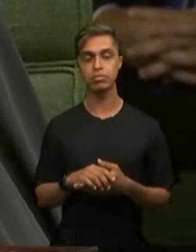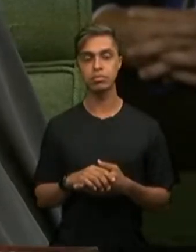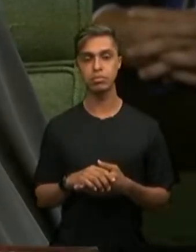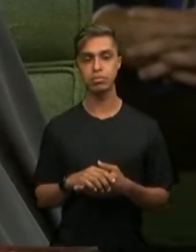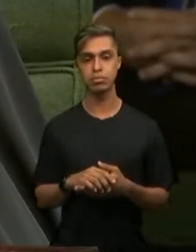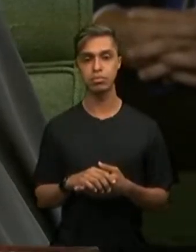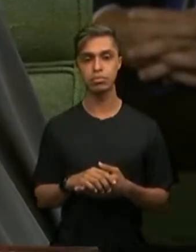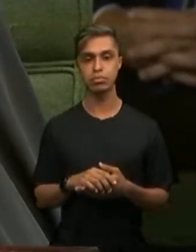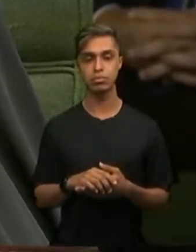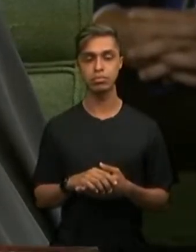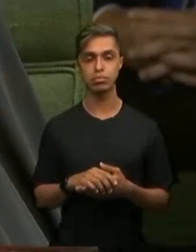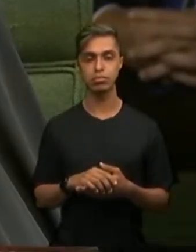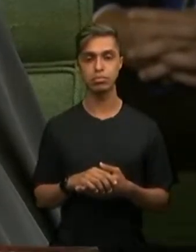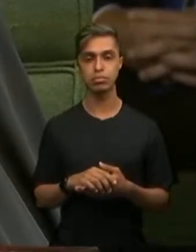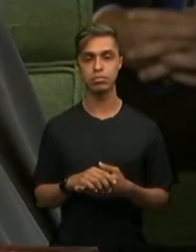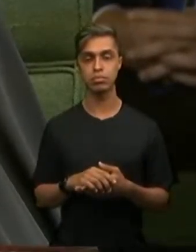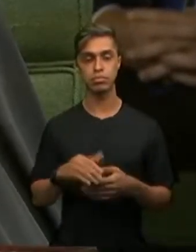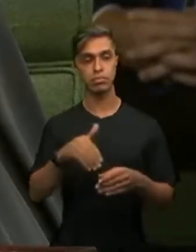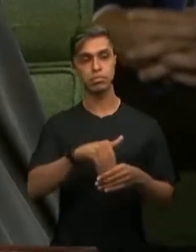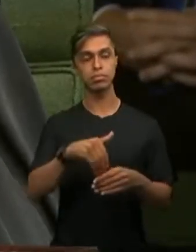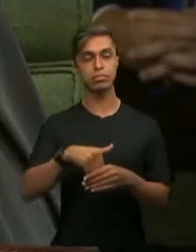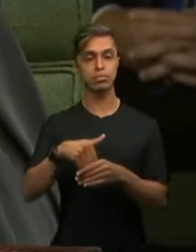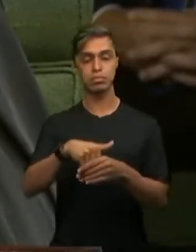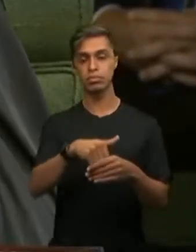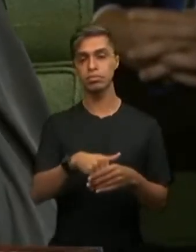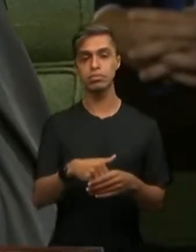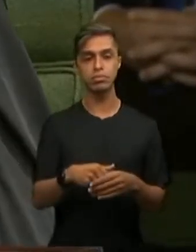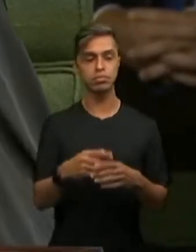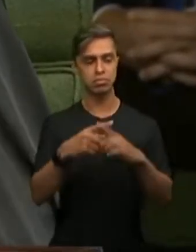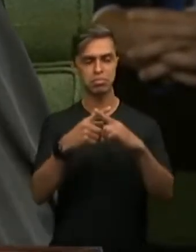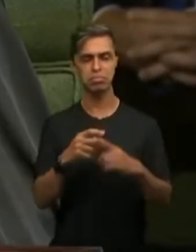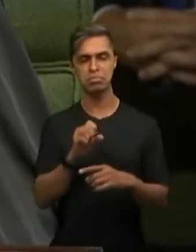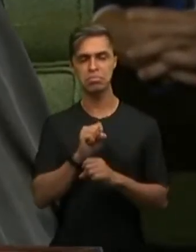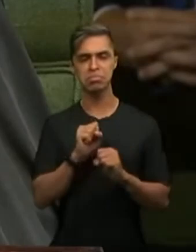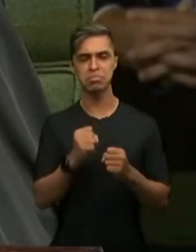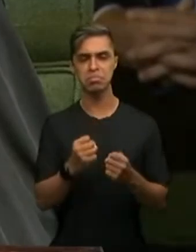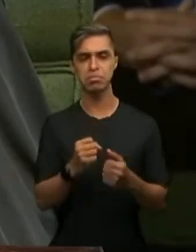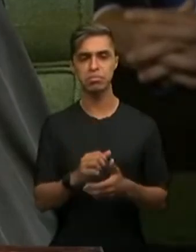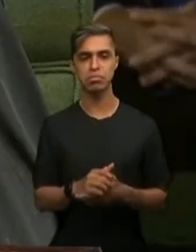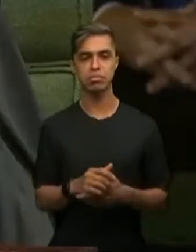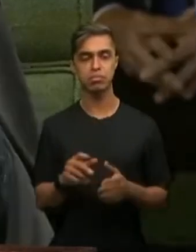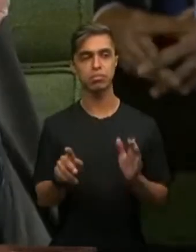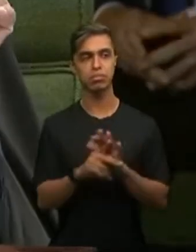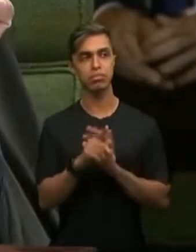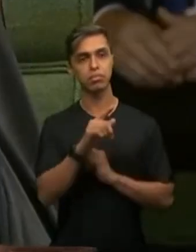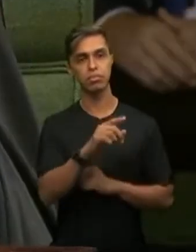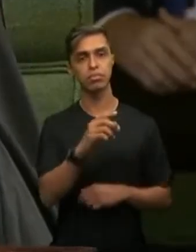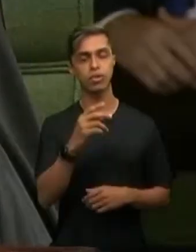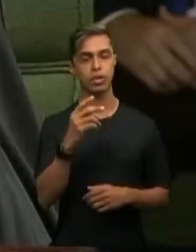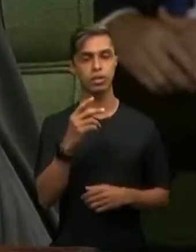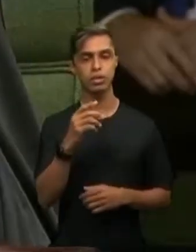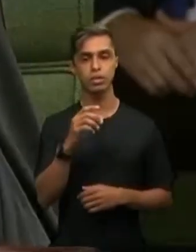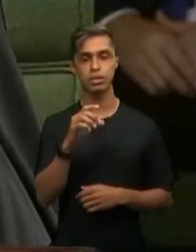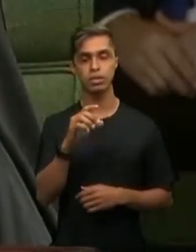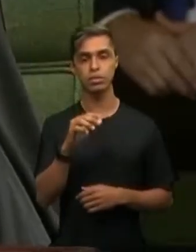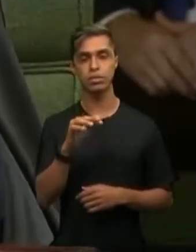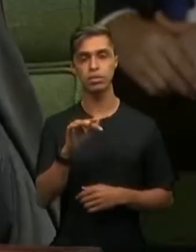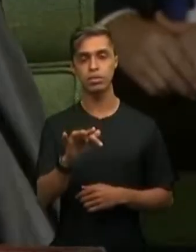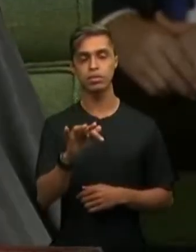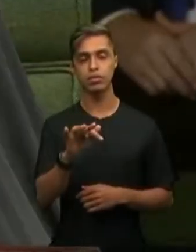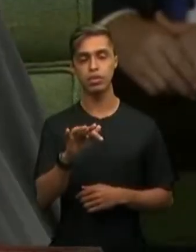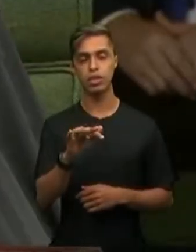extremamente acirrados para falar apenas num o caso de Fortaleza decidido num